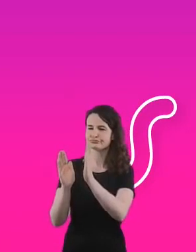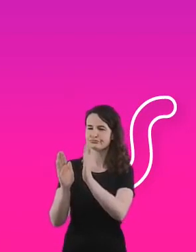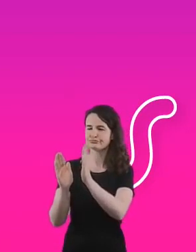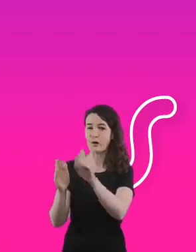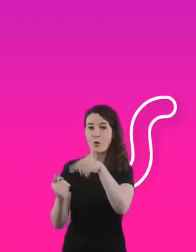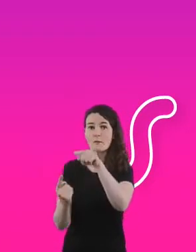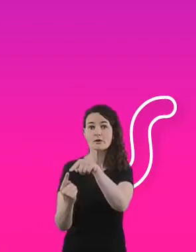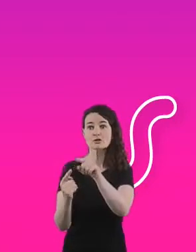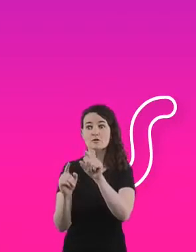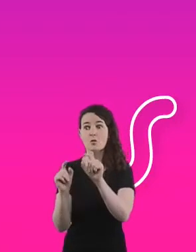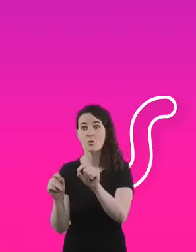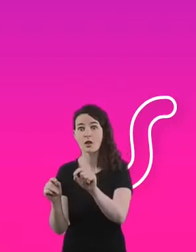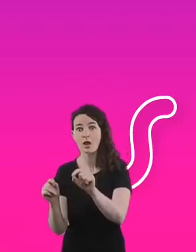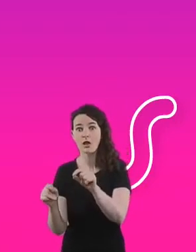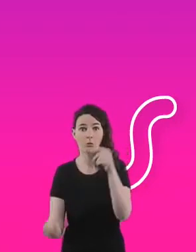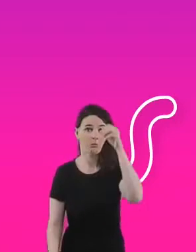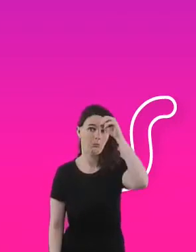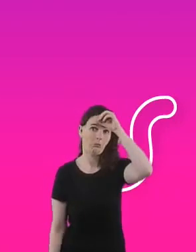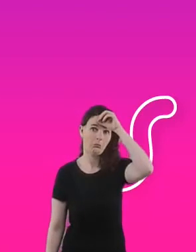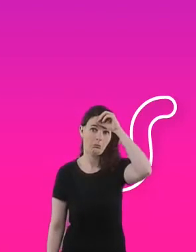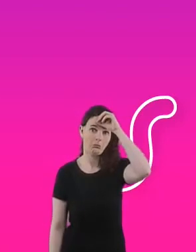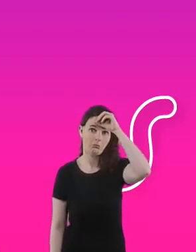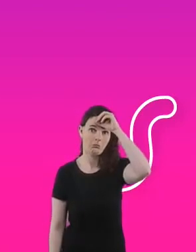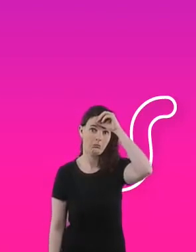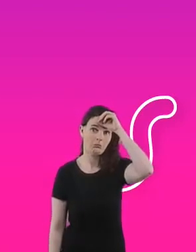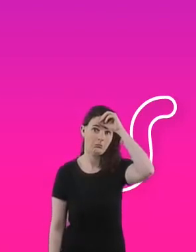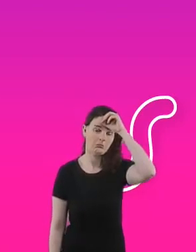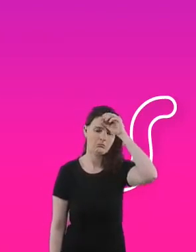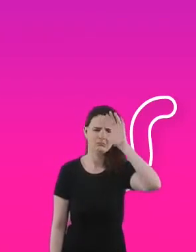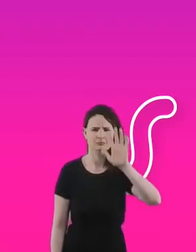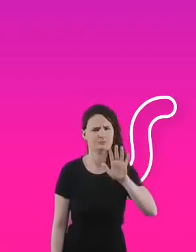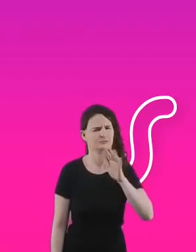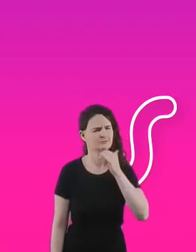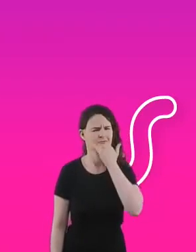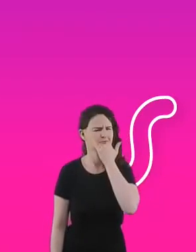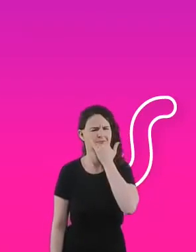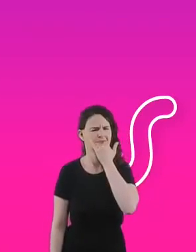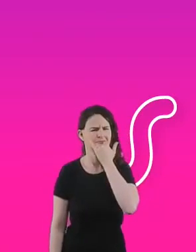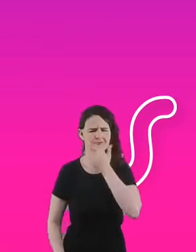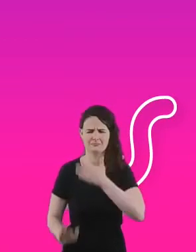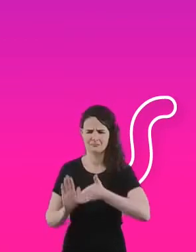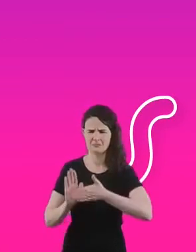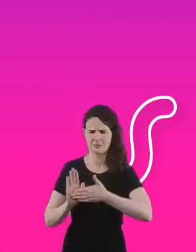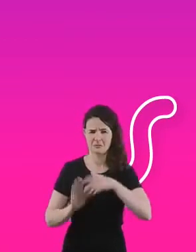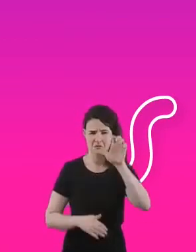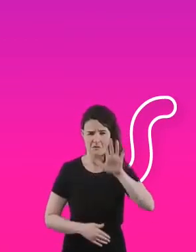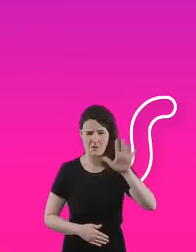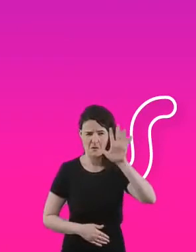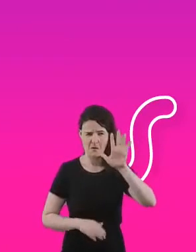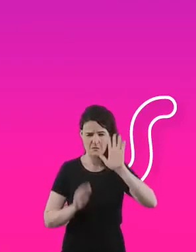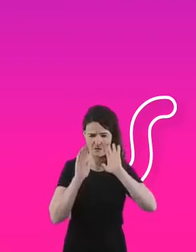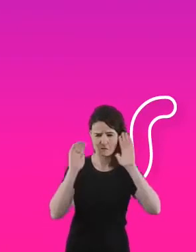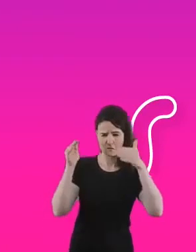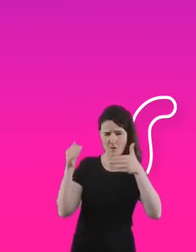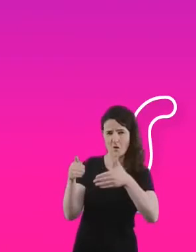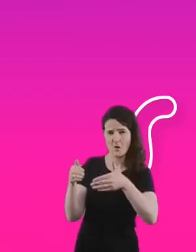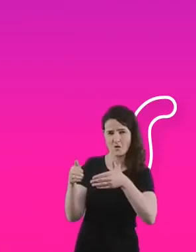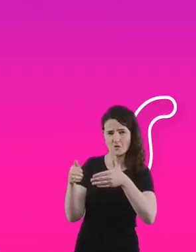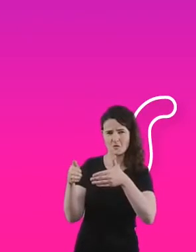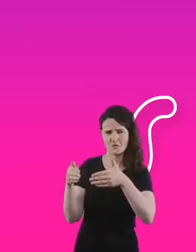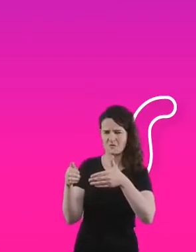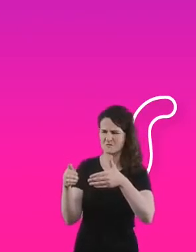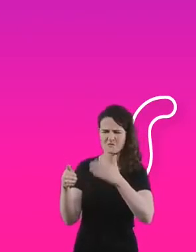do que é. E essa perspectiva eurocêntrica, ela muitas vezes, por ser tão dominante